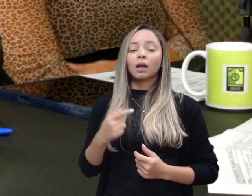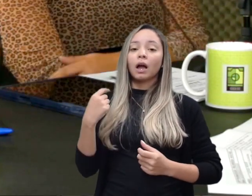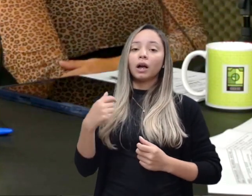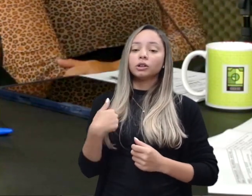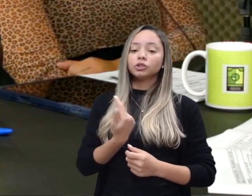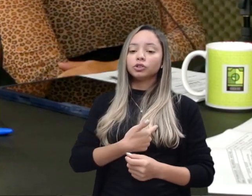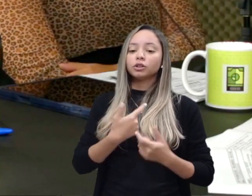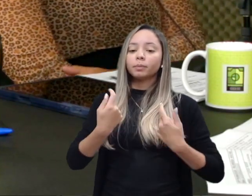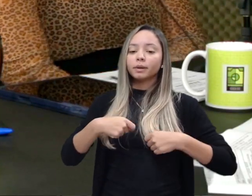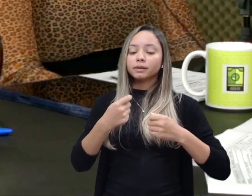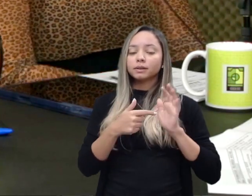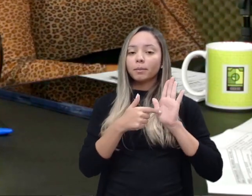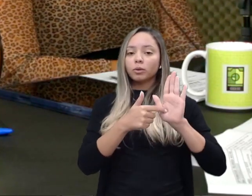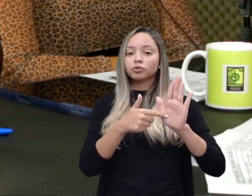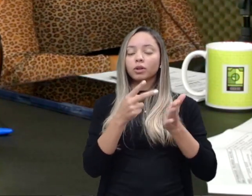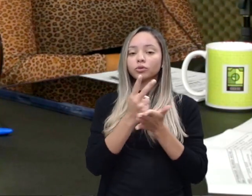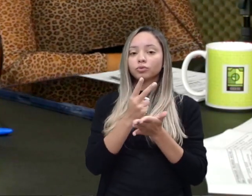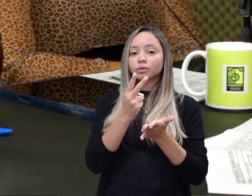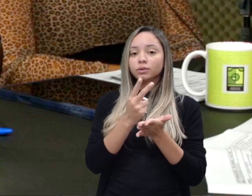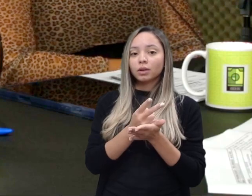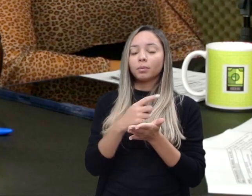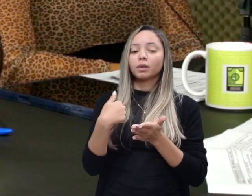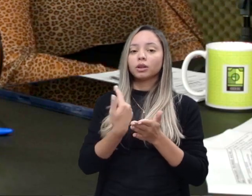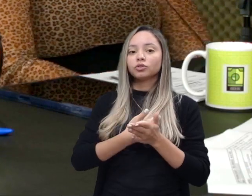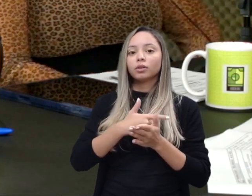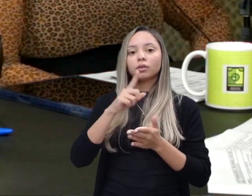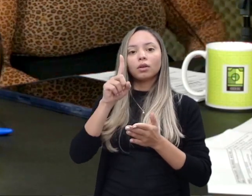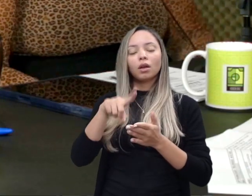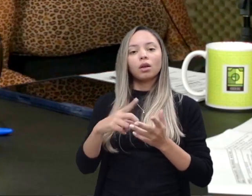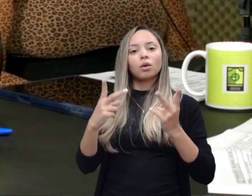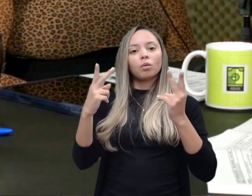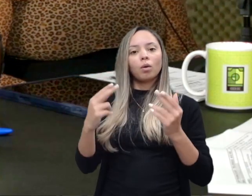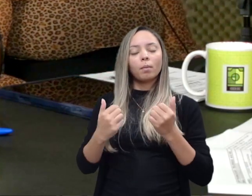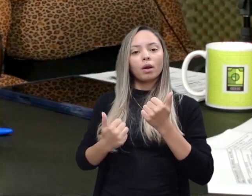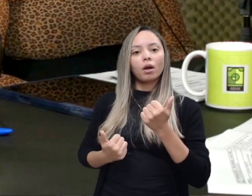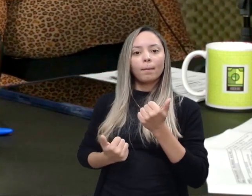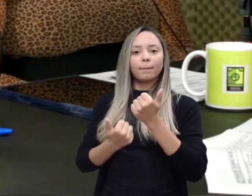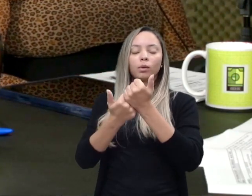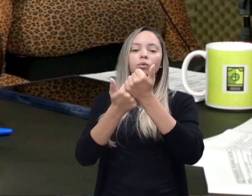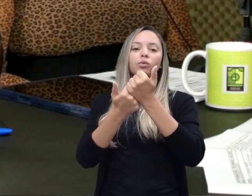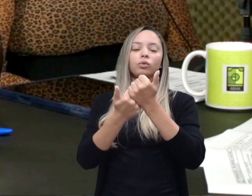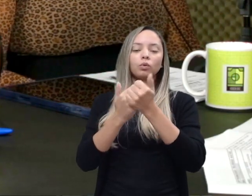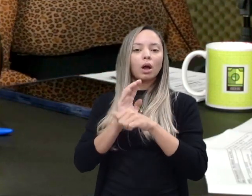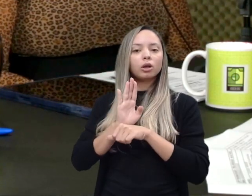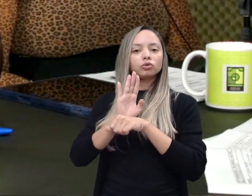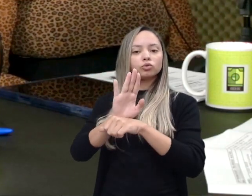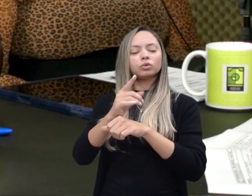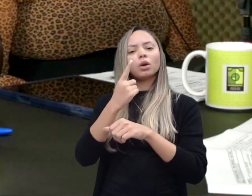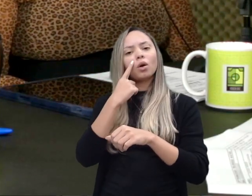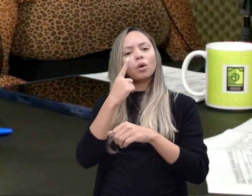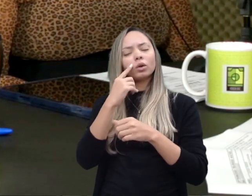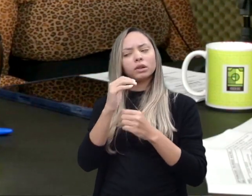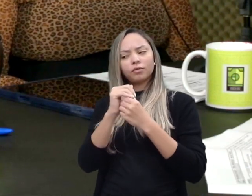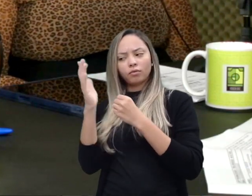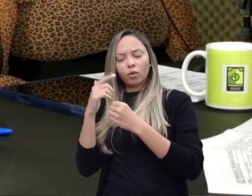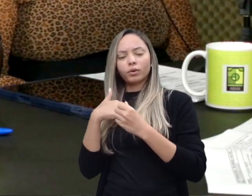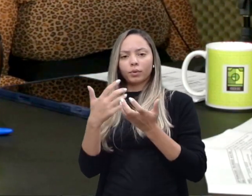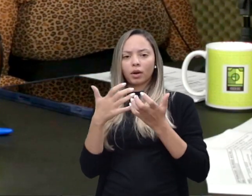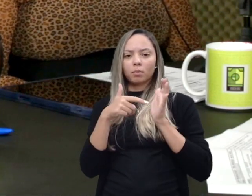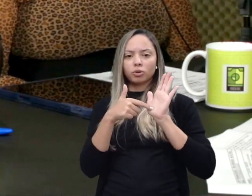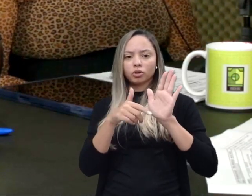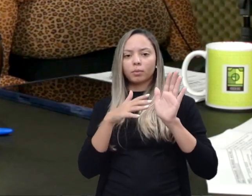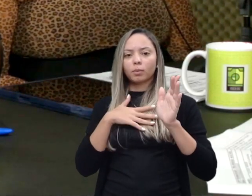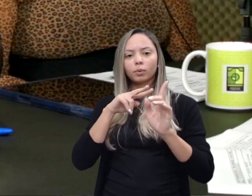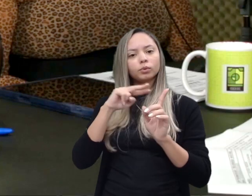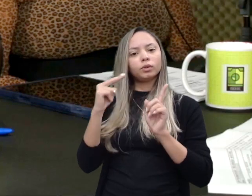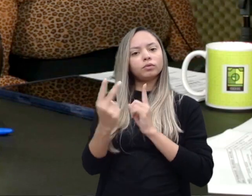das escolas percebem, né? Que a gente entra para somar, para ajudar e pensar assim, poxa, deixa eu olhar de fora e ver o que eu acho que pode te